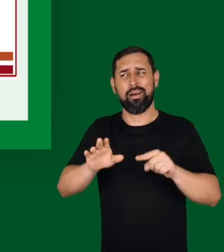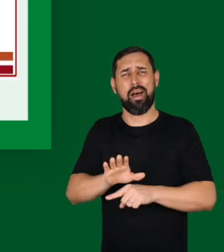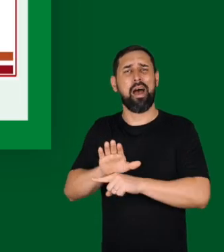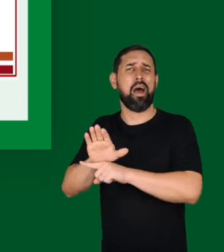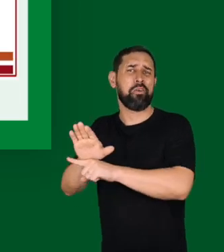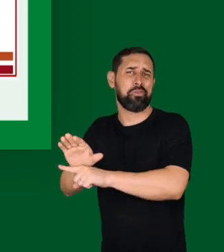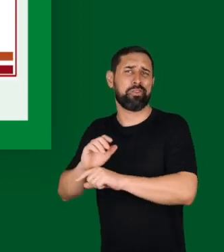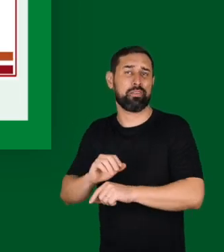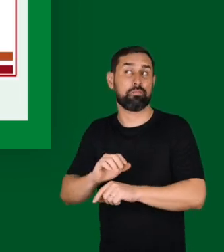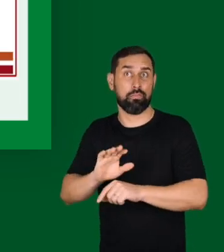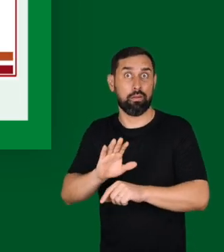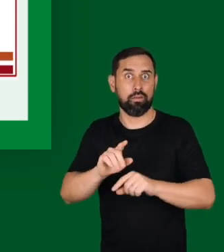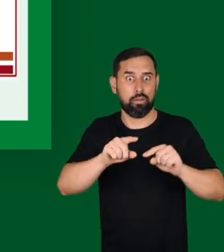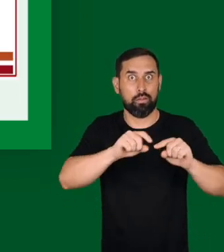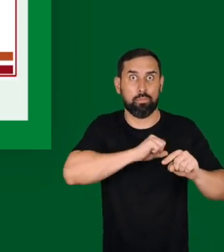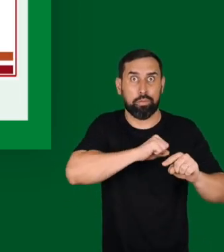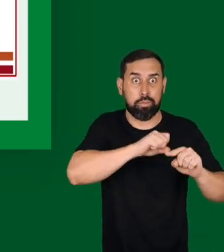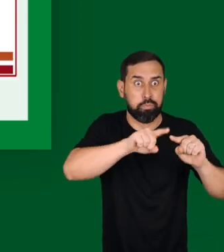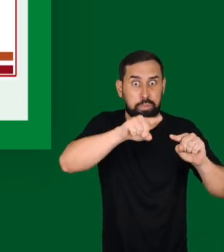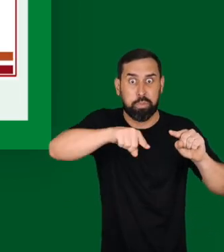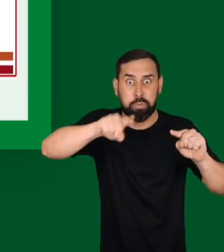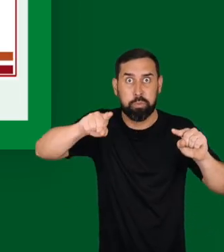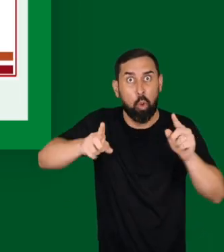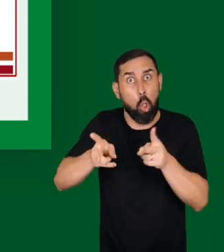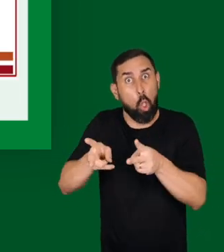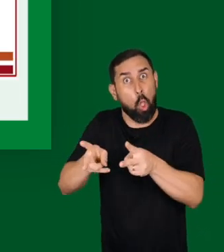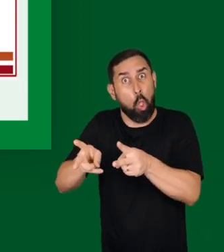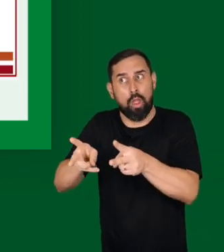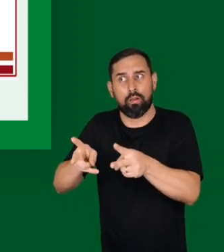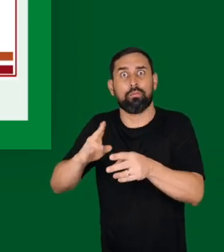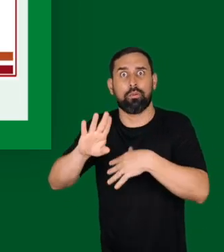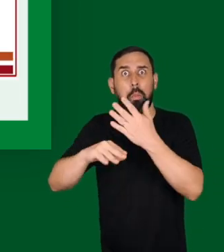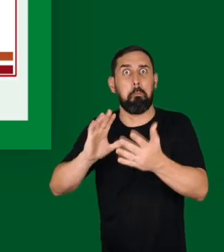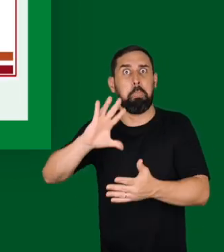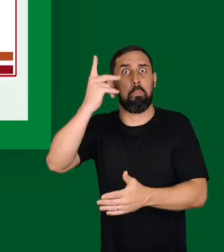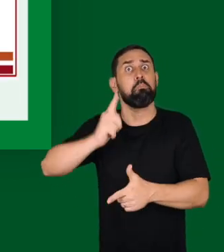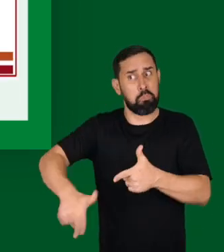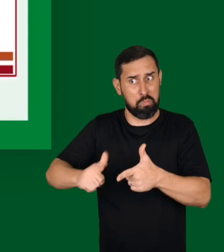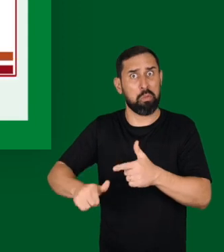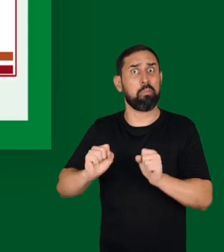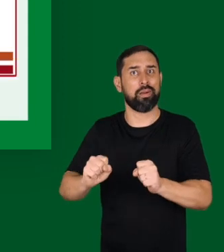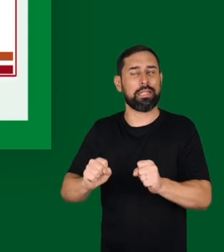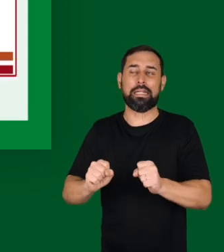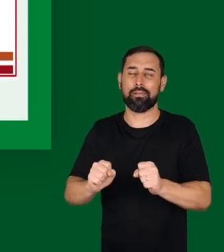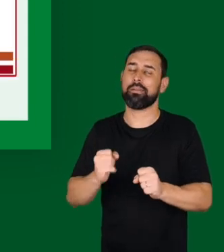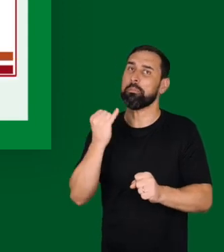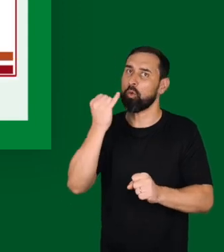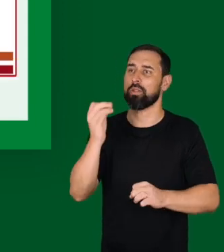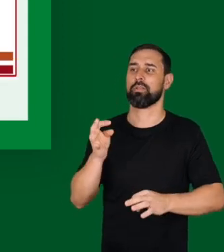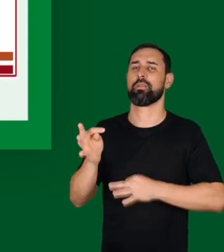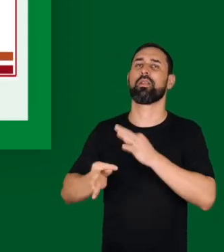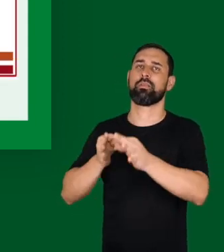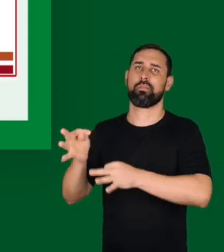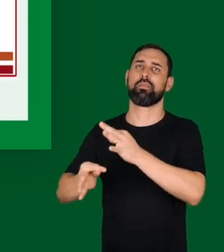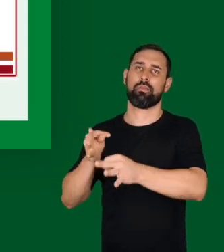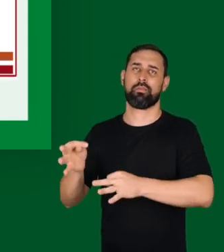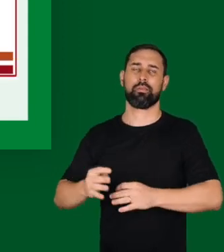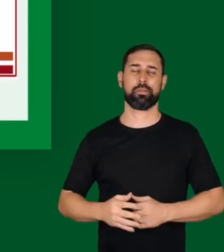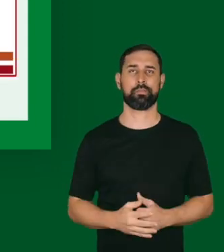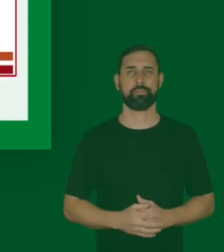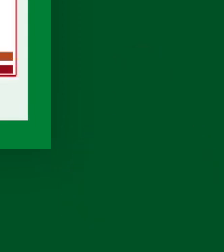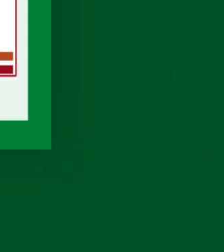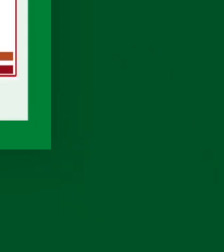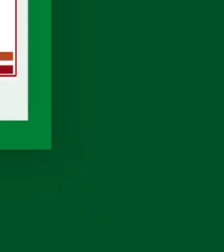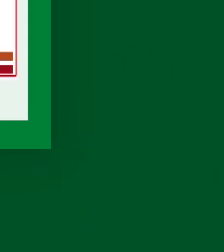causa. Lógico que até a taquicardia sinusal mantida pode trazer repercussão hemodinâmica para a criança. Por isso que é importante a gente tratar